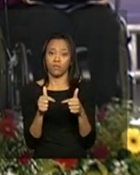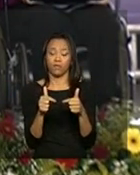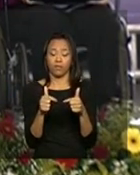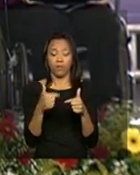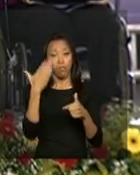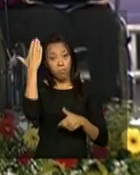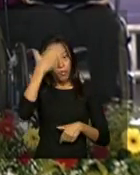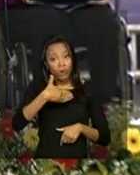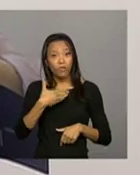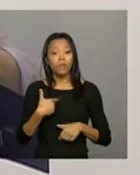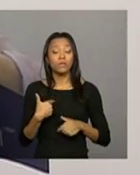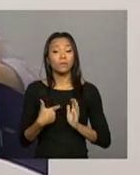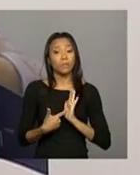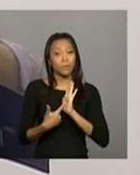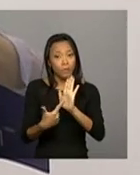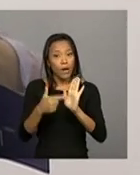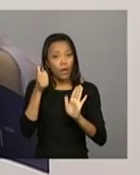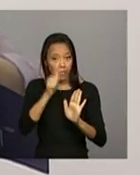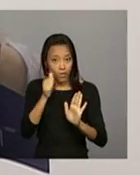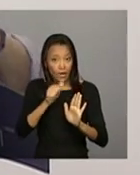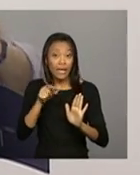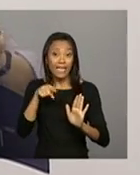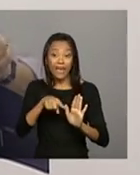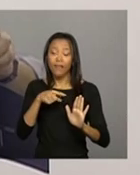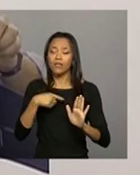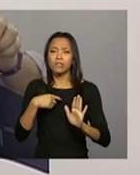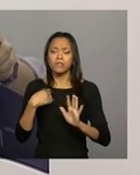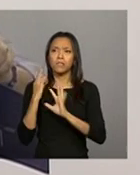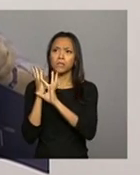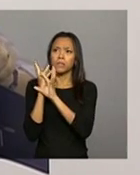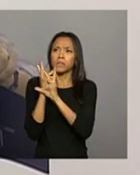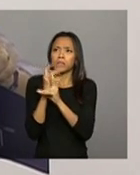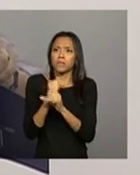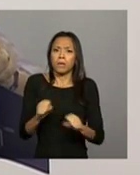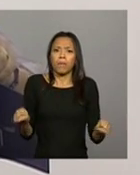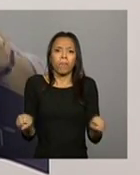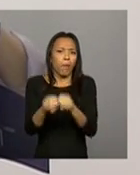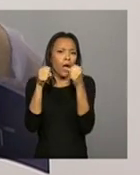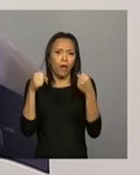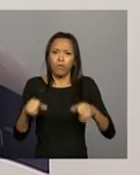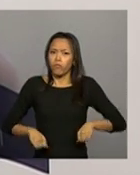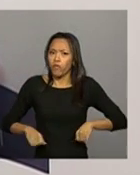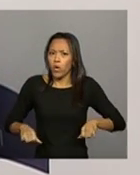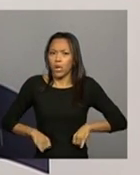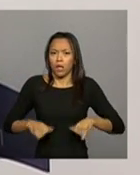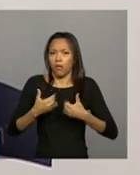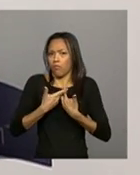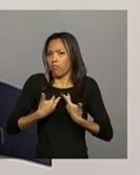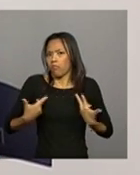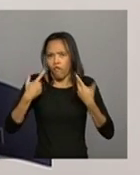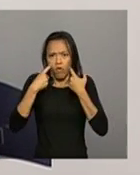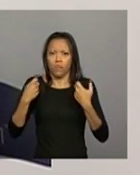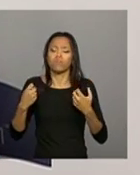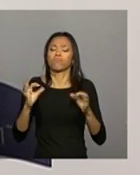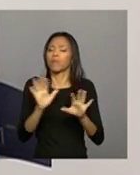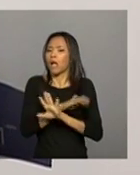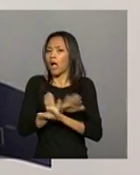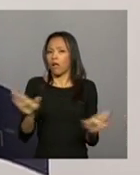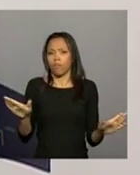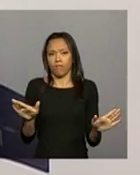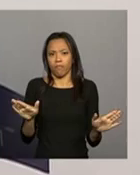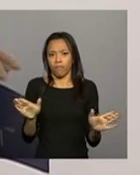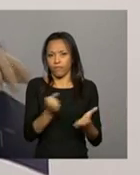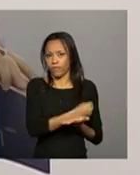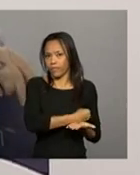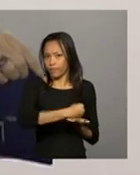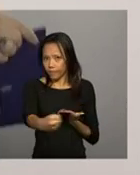demonstrando que elas romperam o medo e o ciclo da violência. Então, para terminar, eu